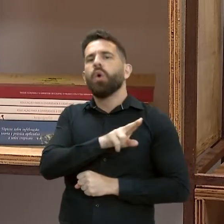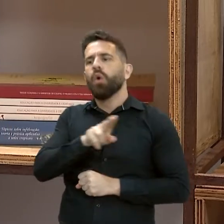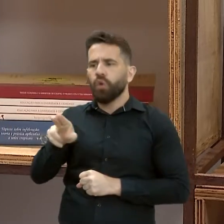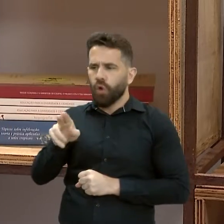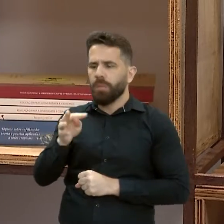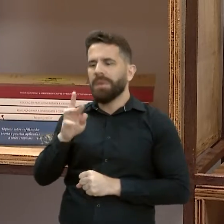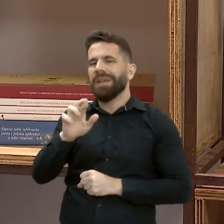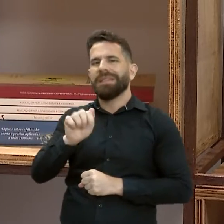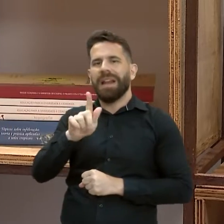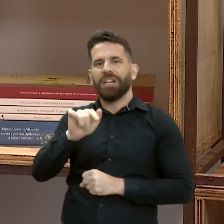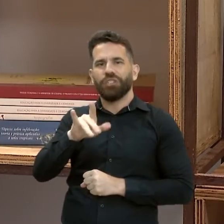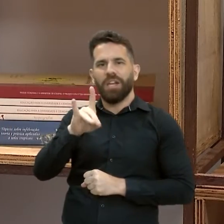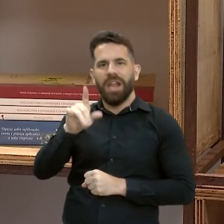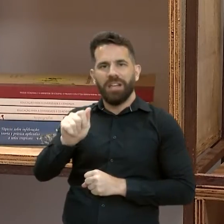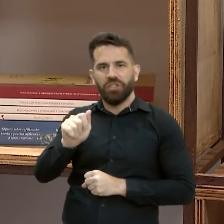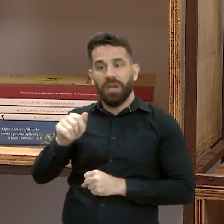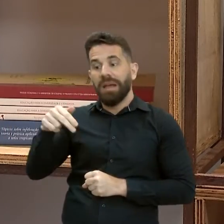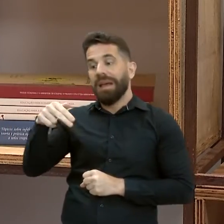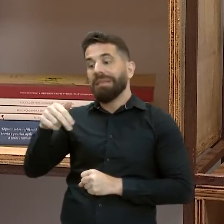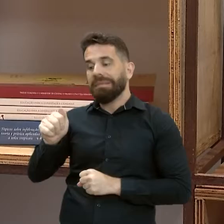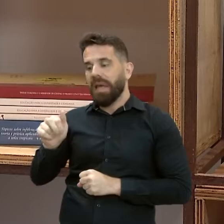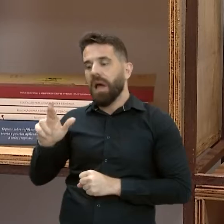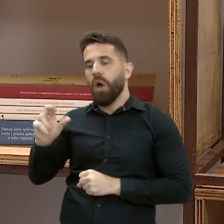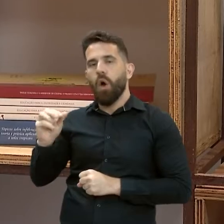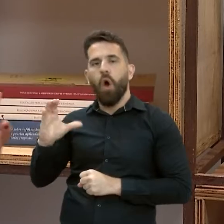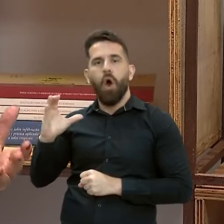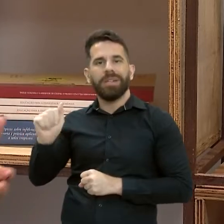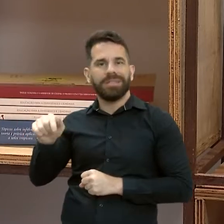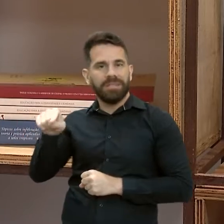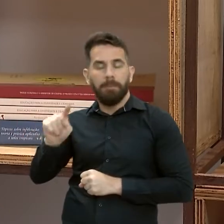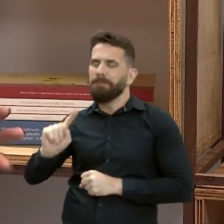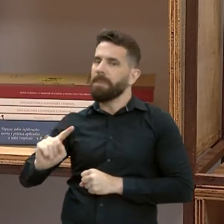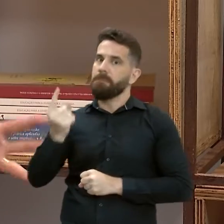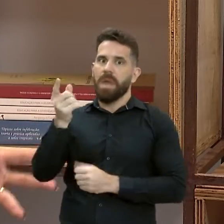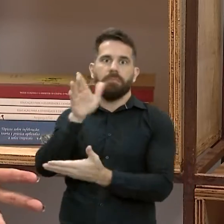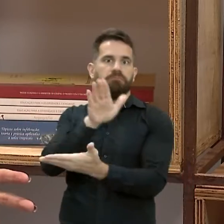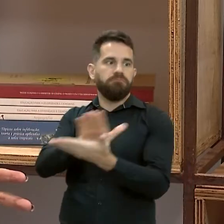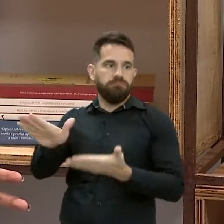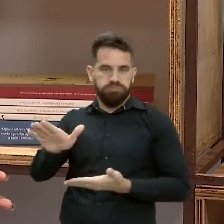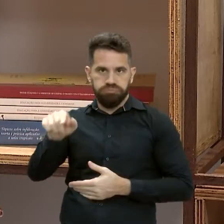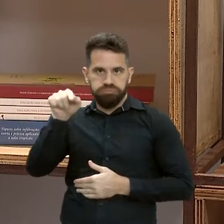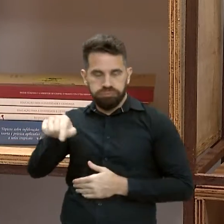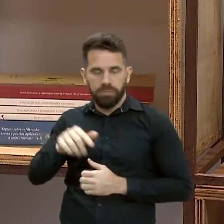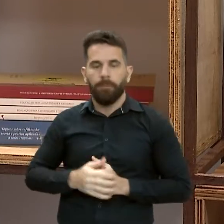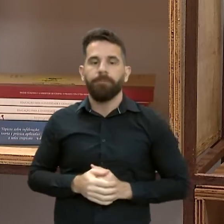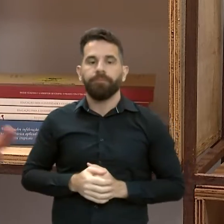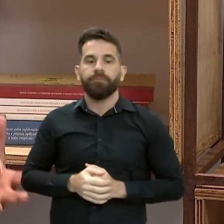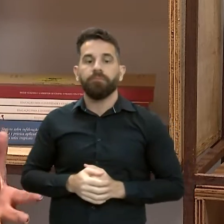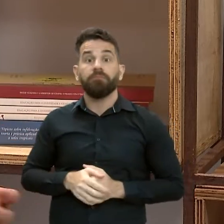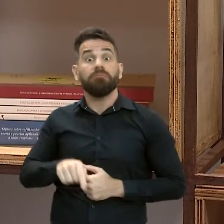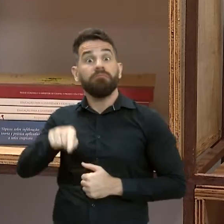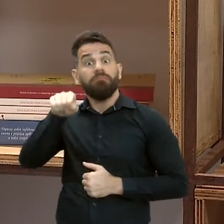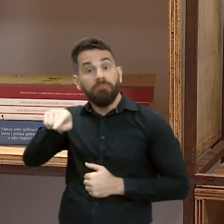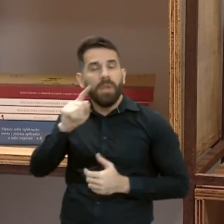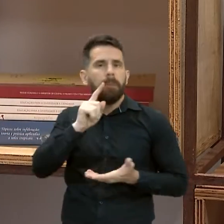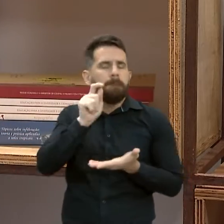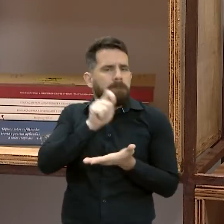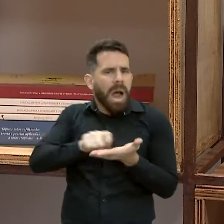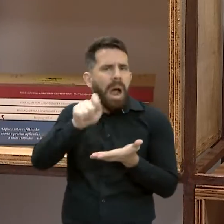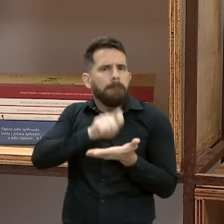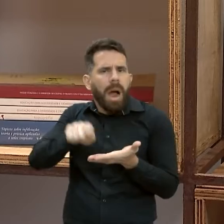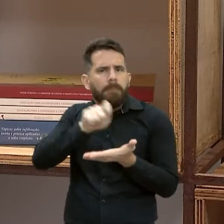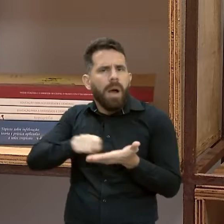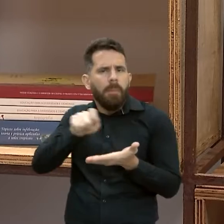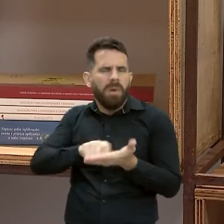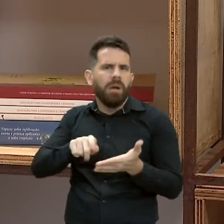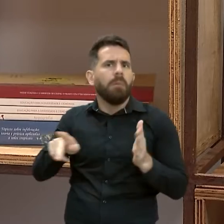Tragédia na Roça. E aí tem que muitas pessoas acreditavam a obra, a escrita literária, aquela